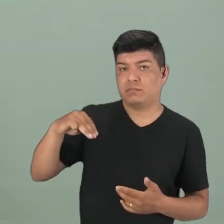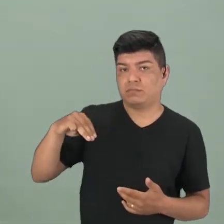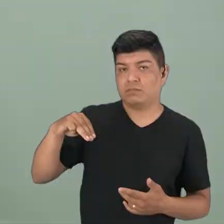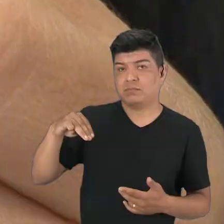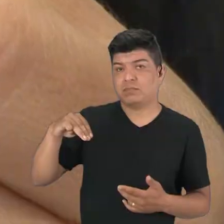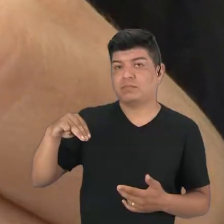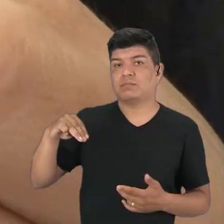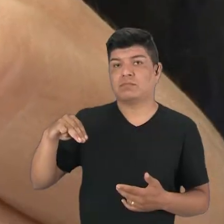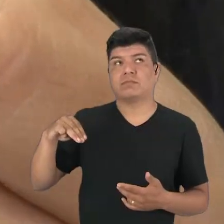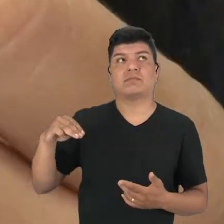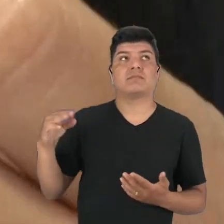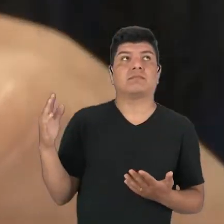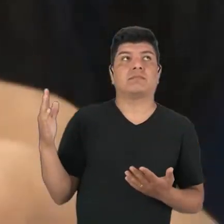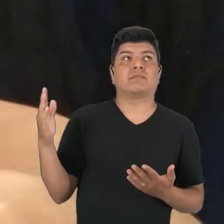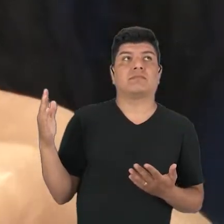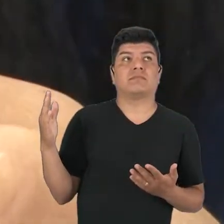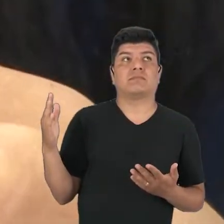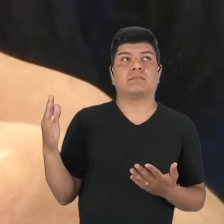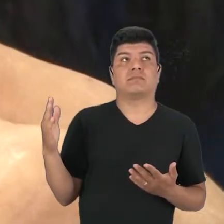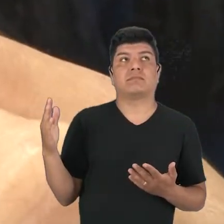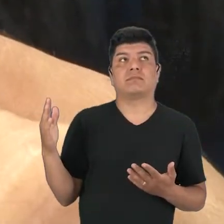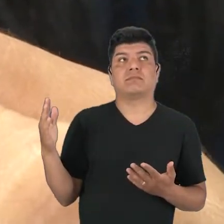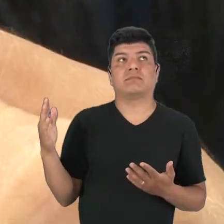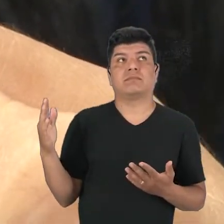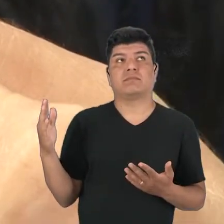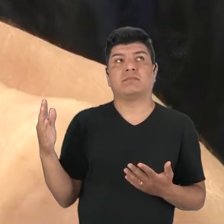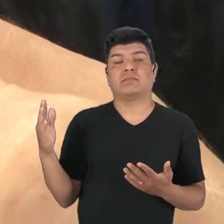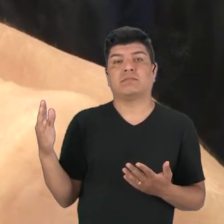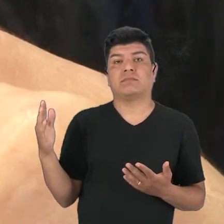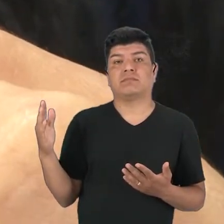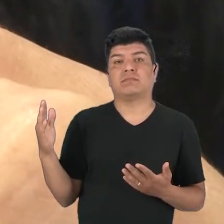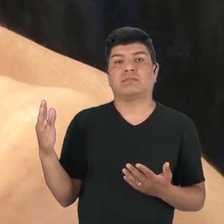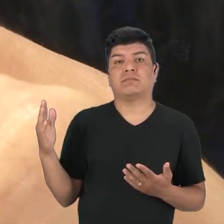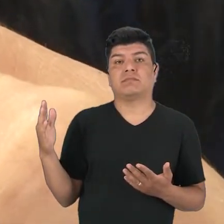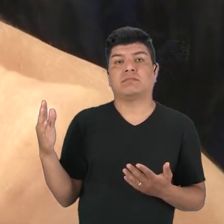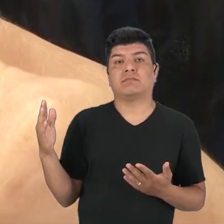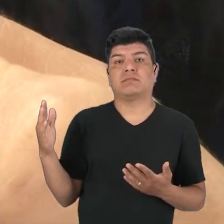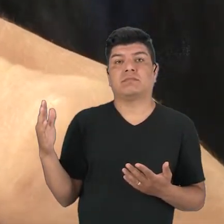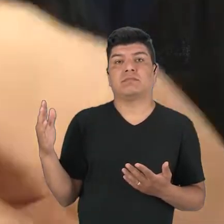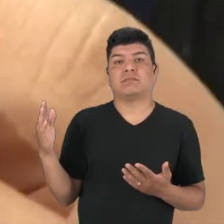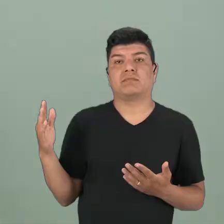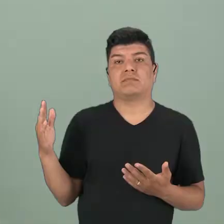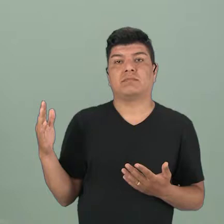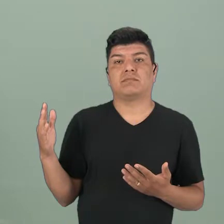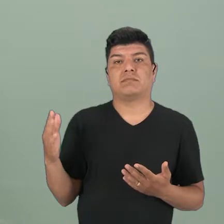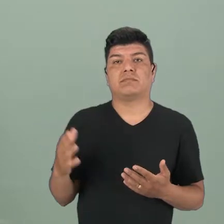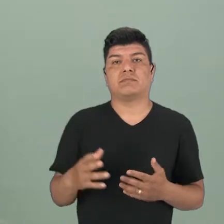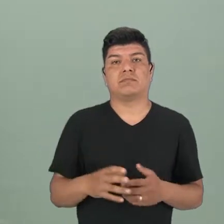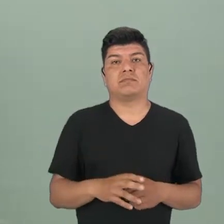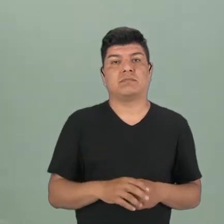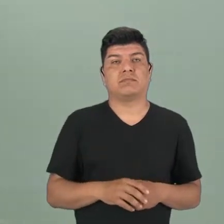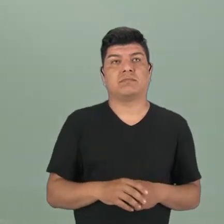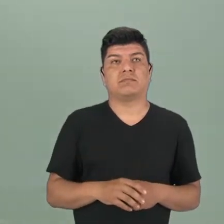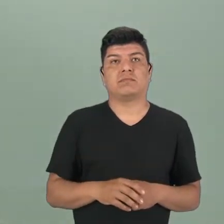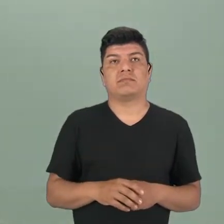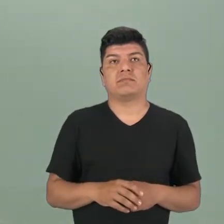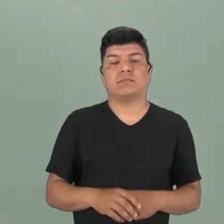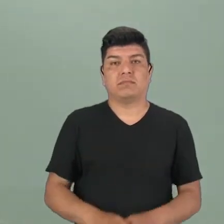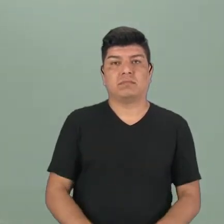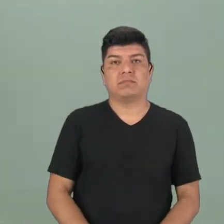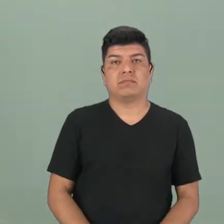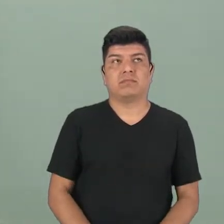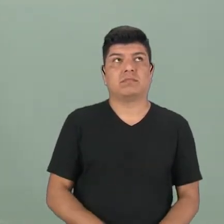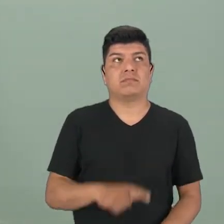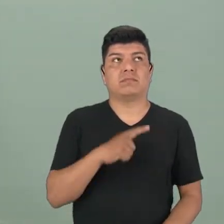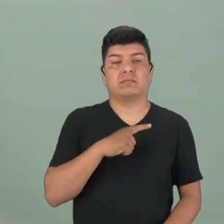centímetros, tá? 30 centímetros, isso. Ok? Tem essa